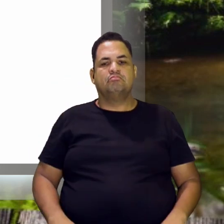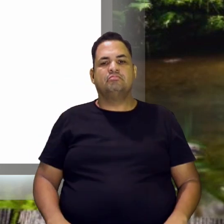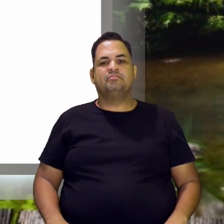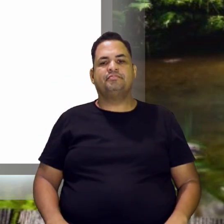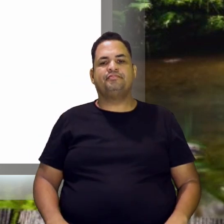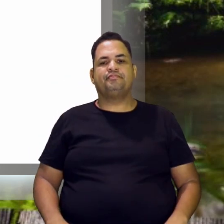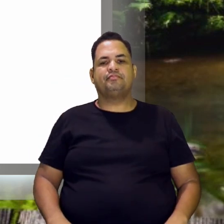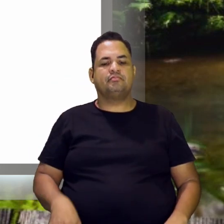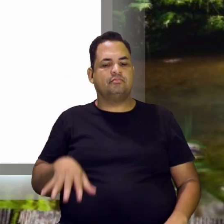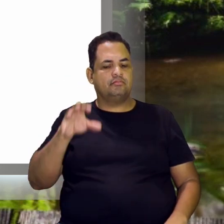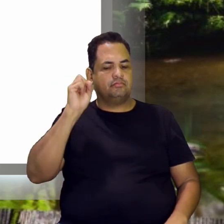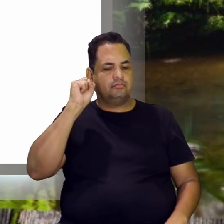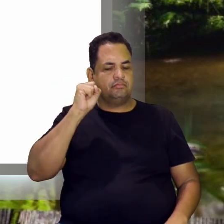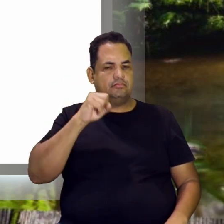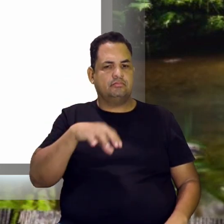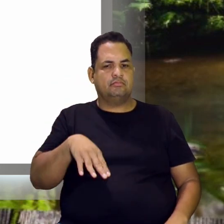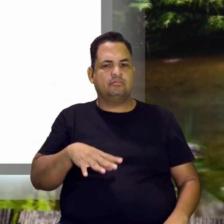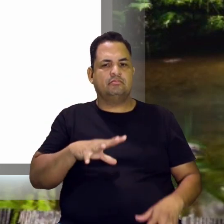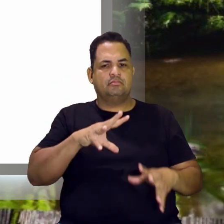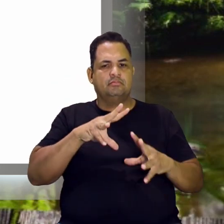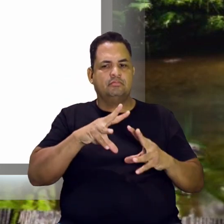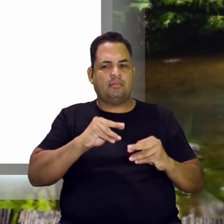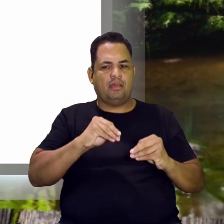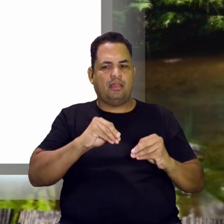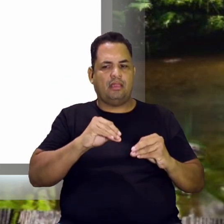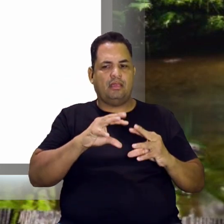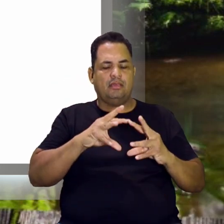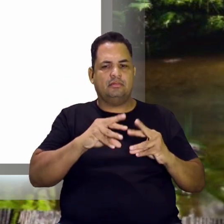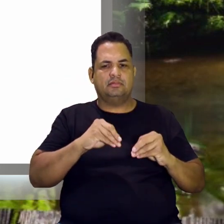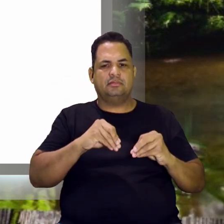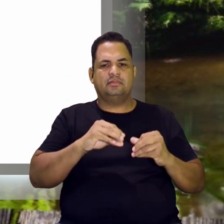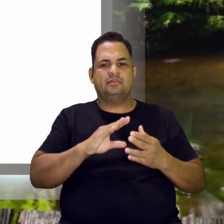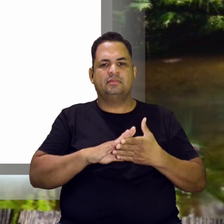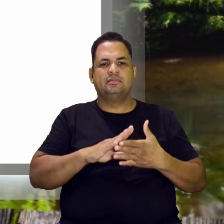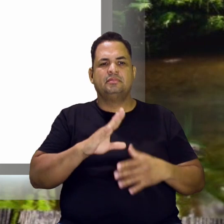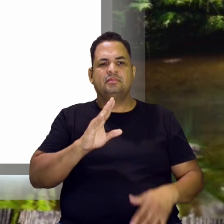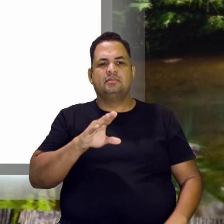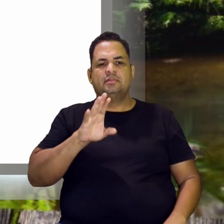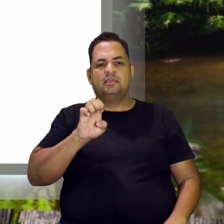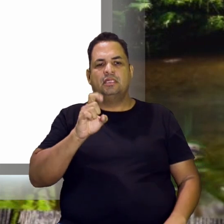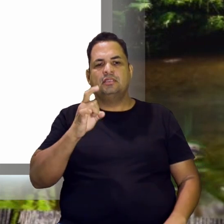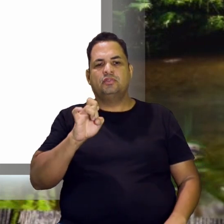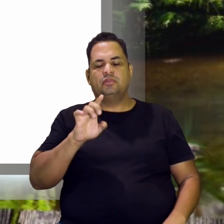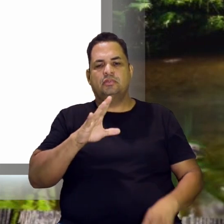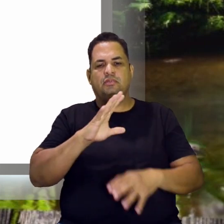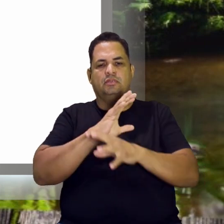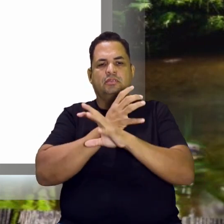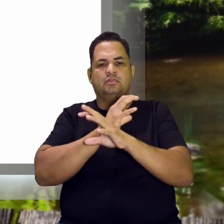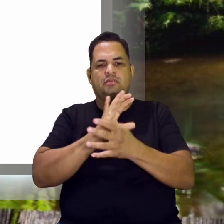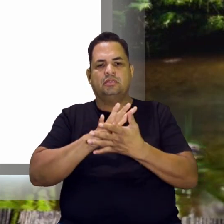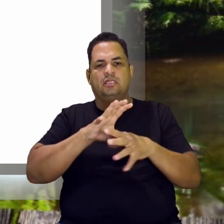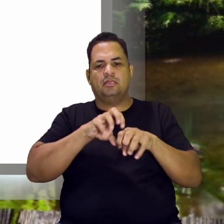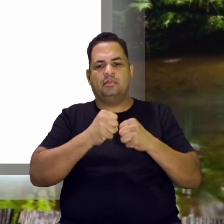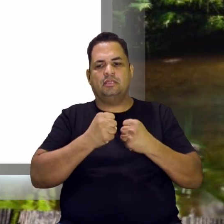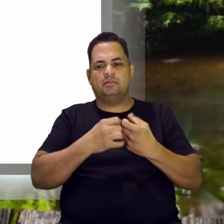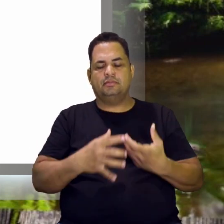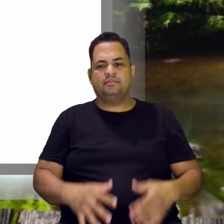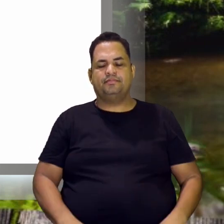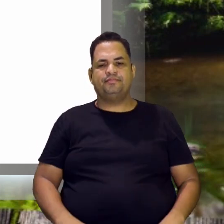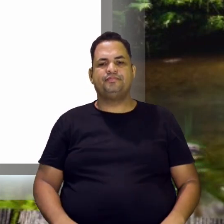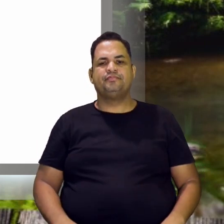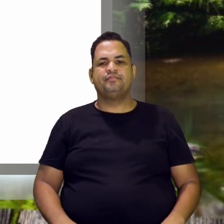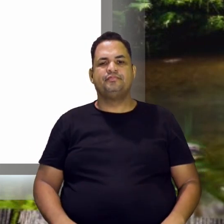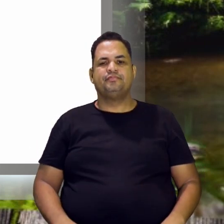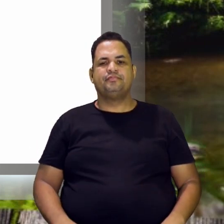Aí, você ouve esse barulhinho, porque é o exoesqueleto dele sendo quebrado,